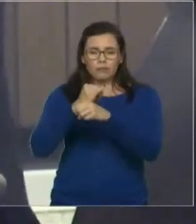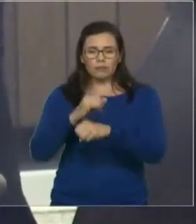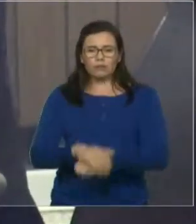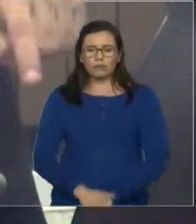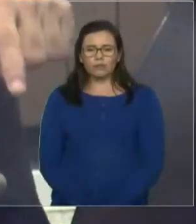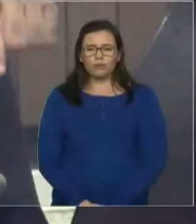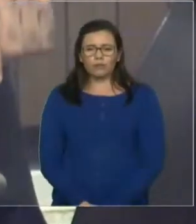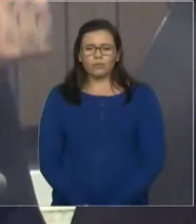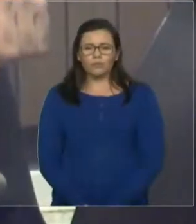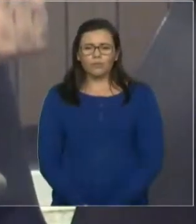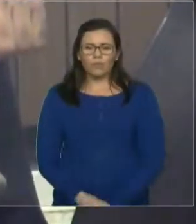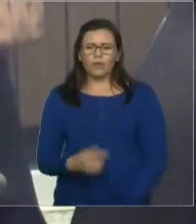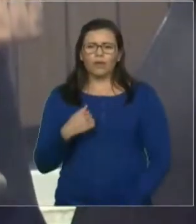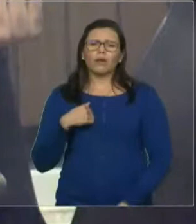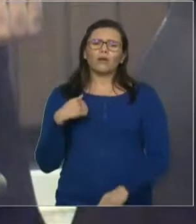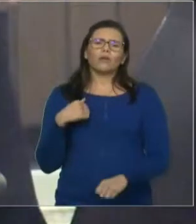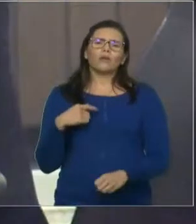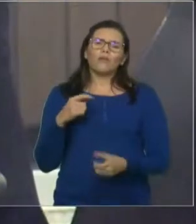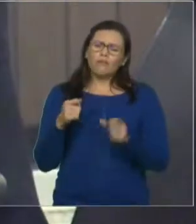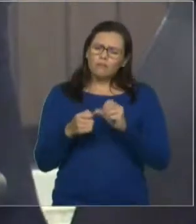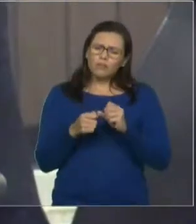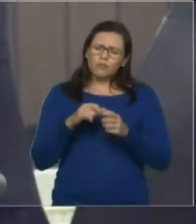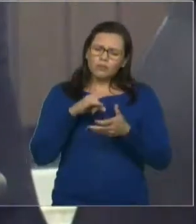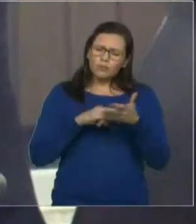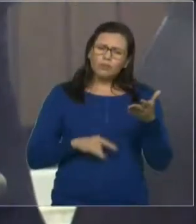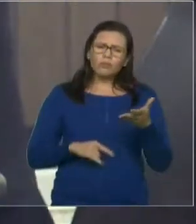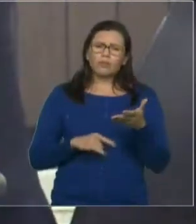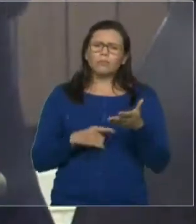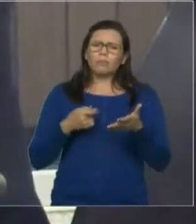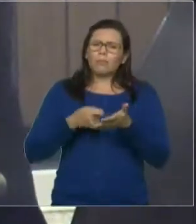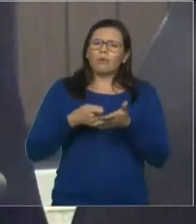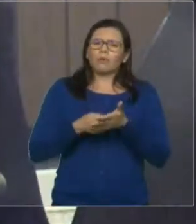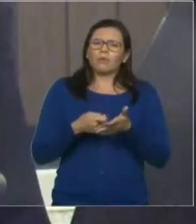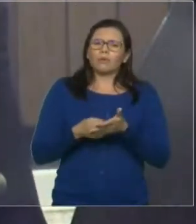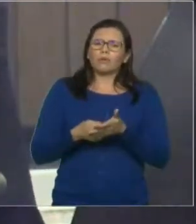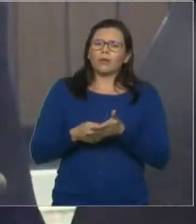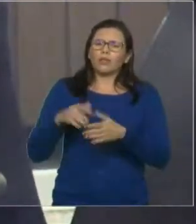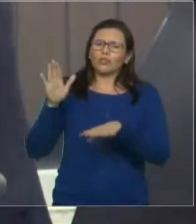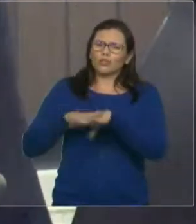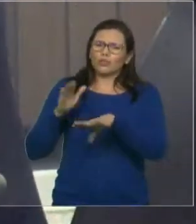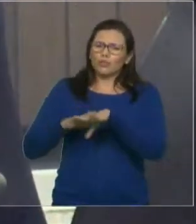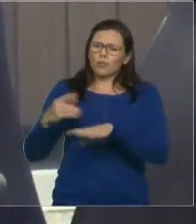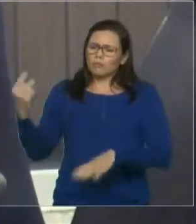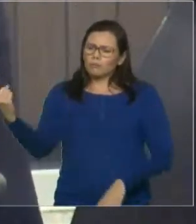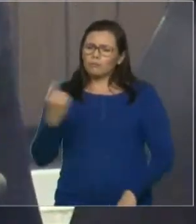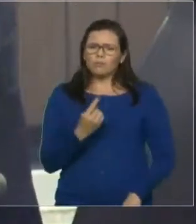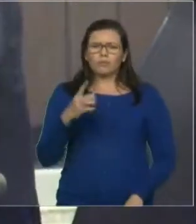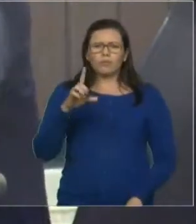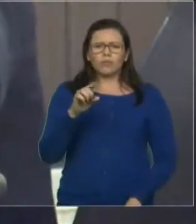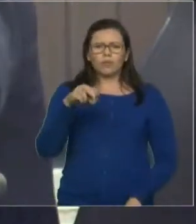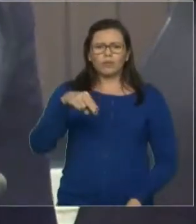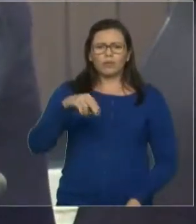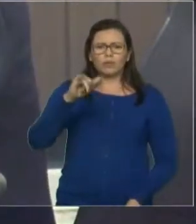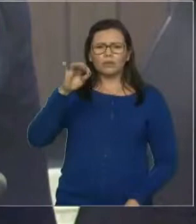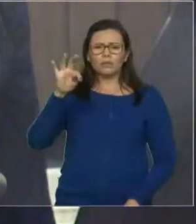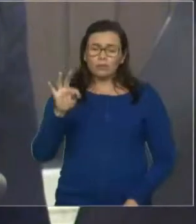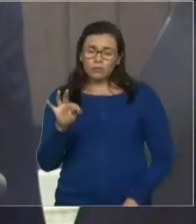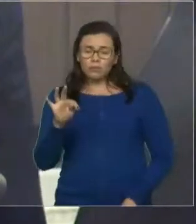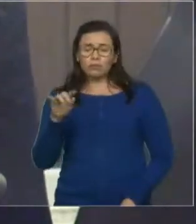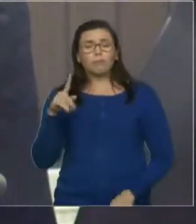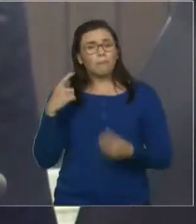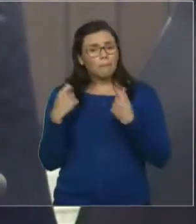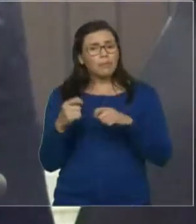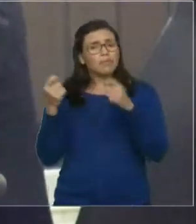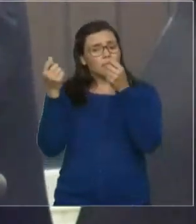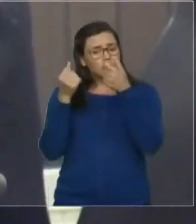DENIT, e trazer também na CINFRA. Nós possamos tratar das rodovias federais e rodovias estaduais, para que possamos dar satisfação para a